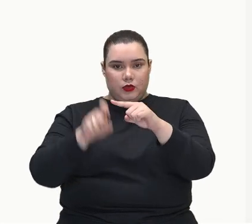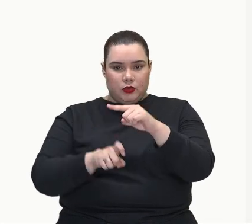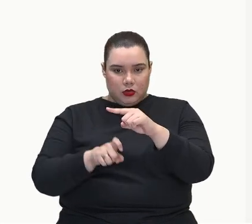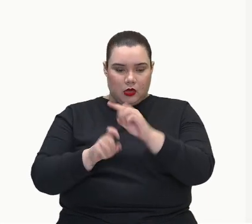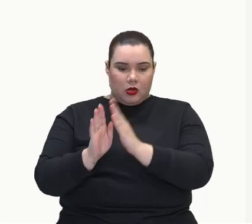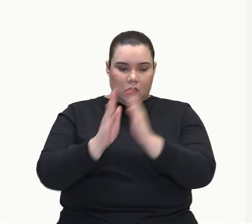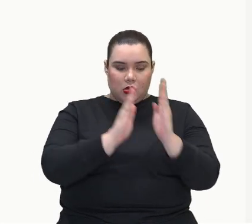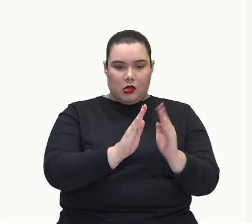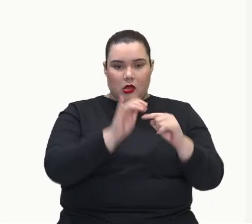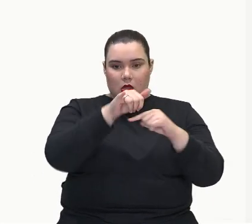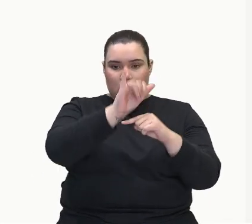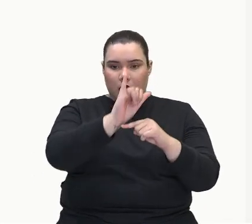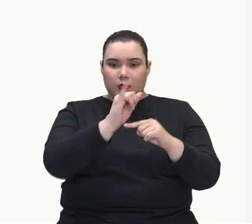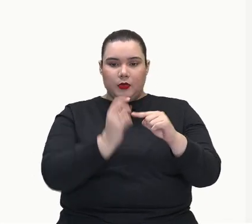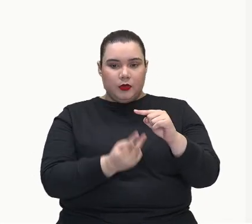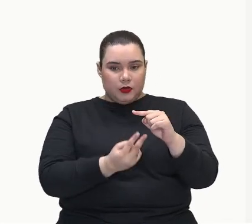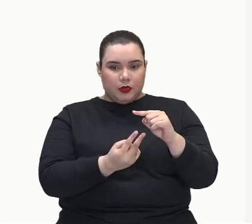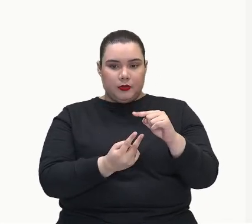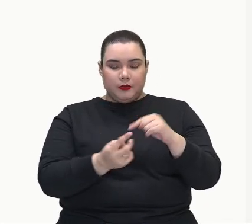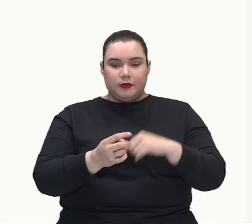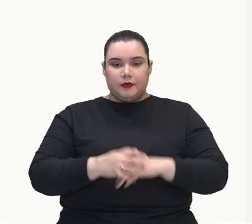razão entre Y e 2.